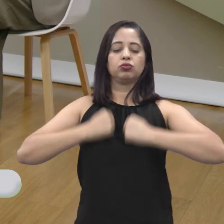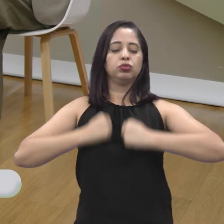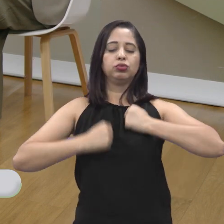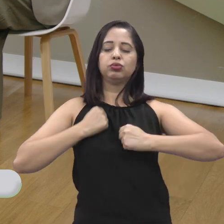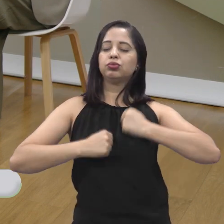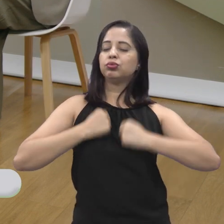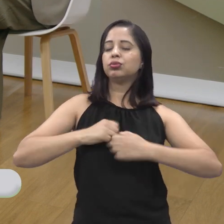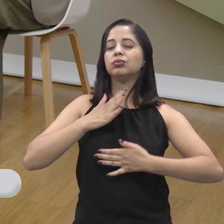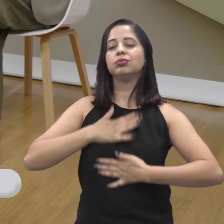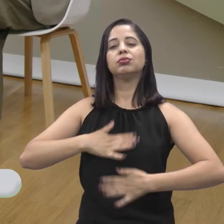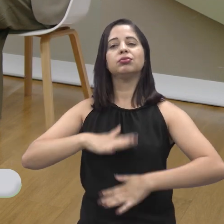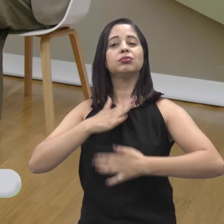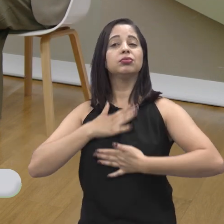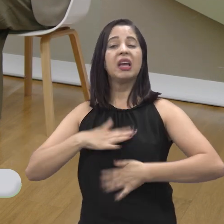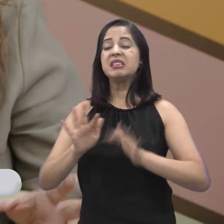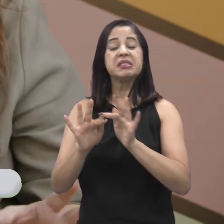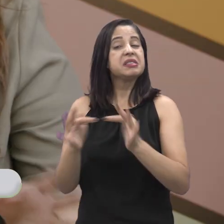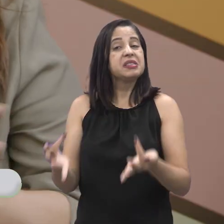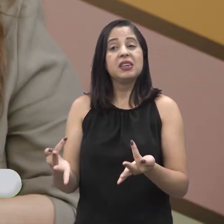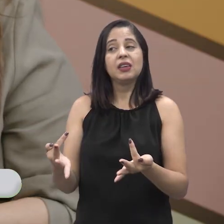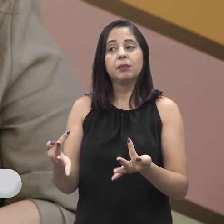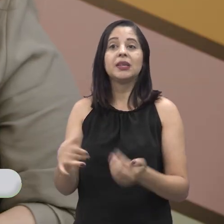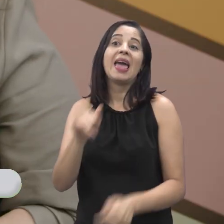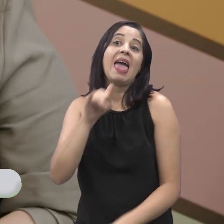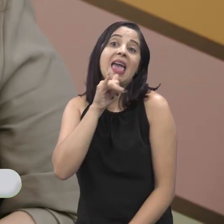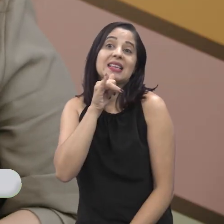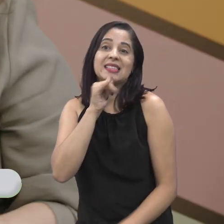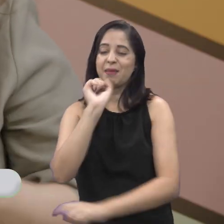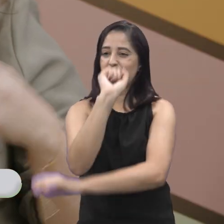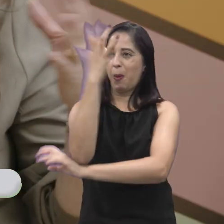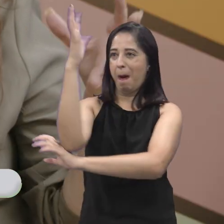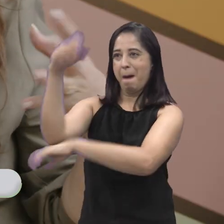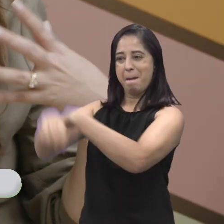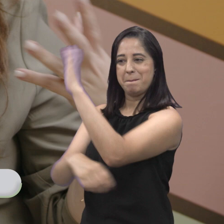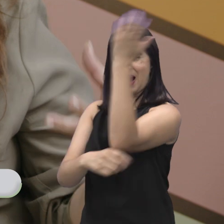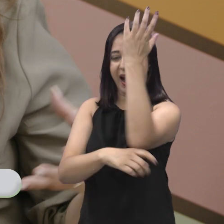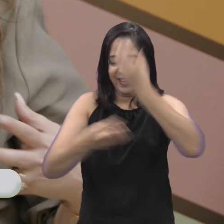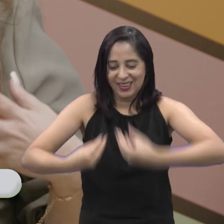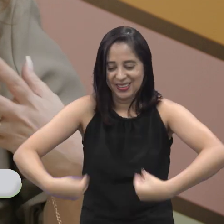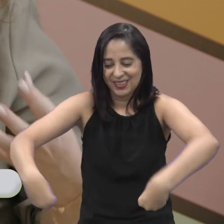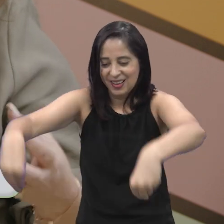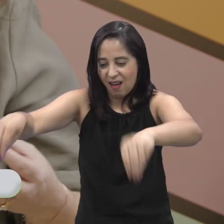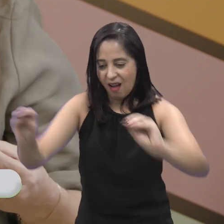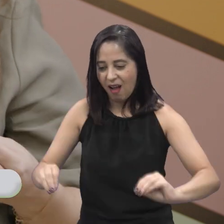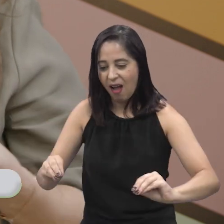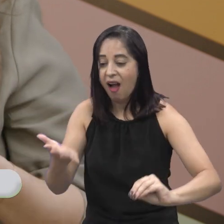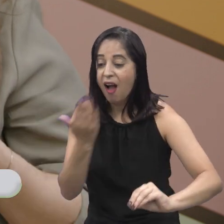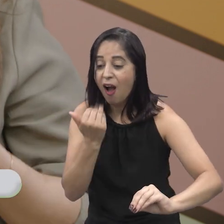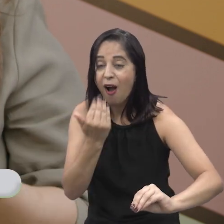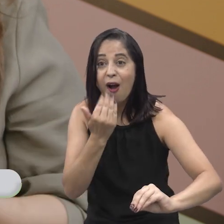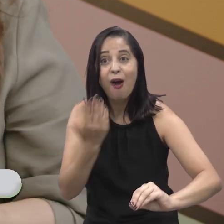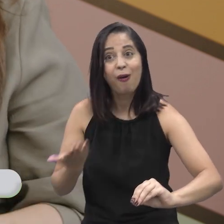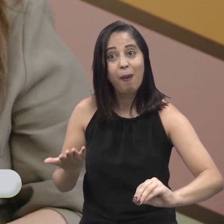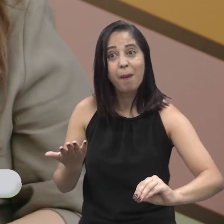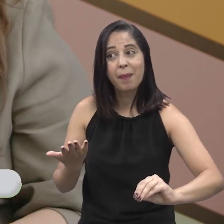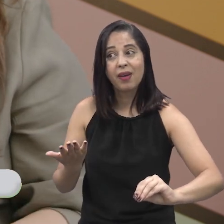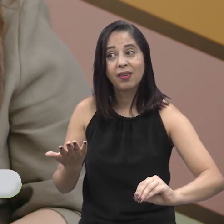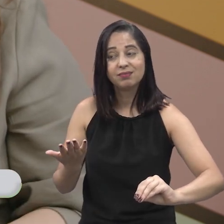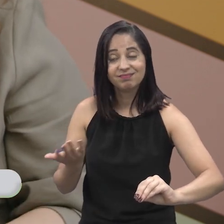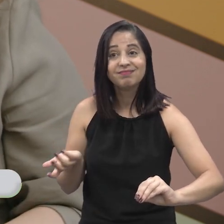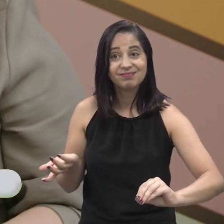né, tranquilo, coisa simples. Você ir fazer um piquenique no parque, né? Visitar uma cidade vizinha, que às vezes a gente almeja uma